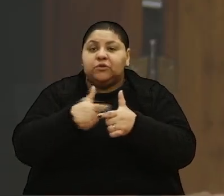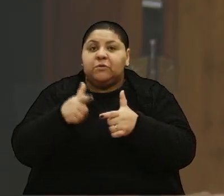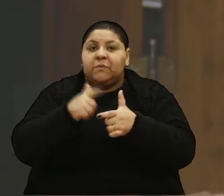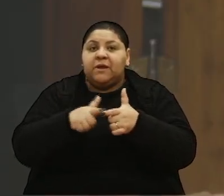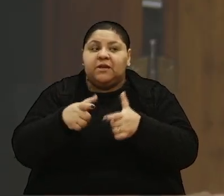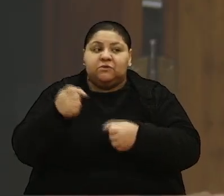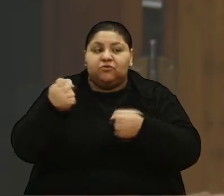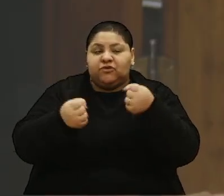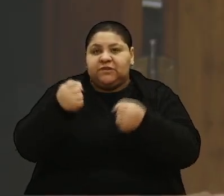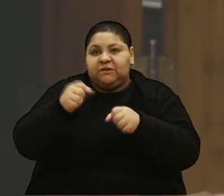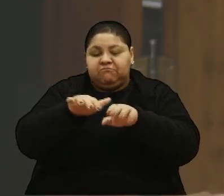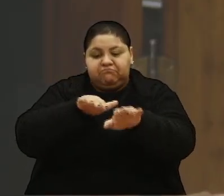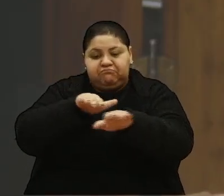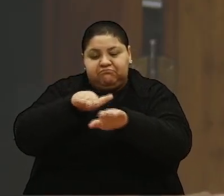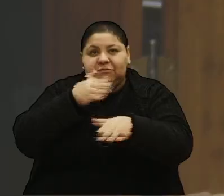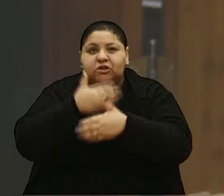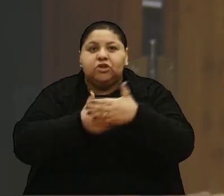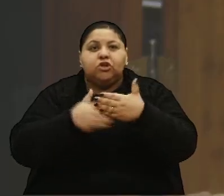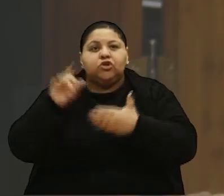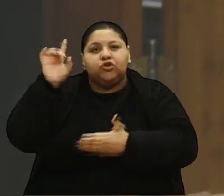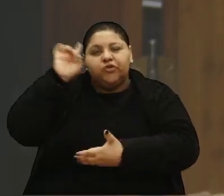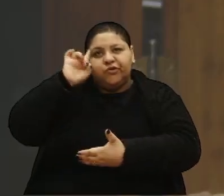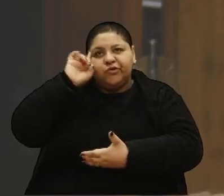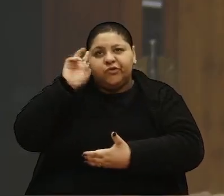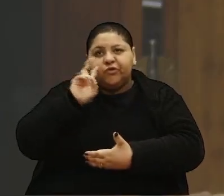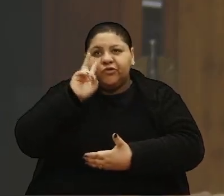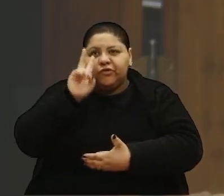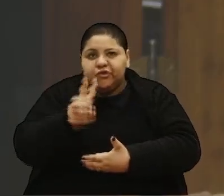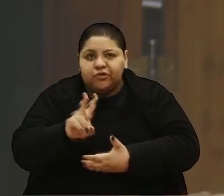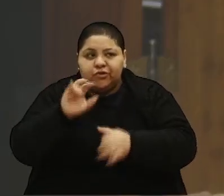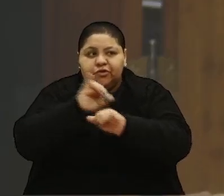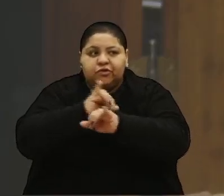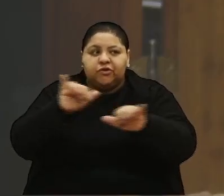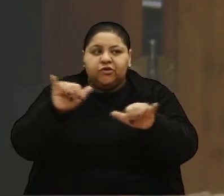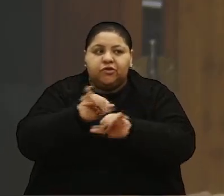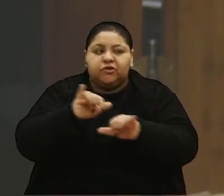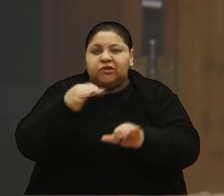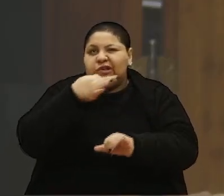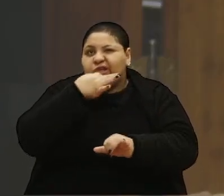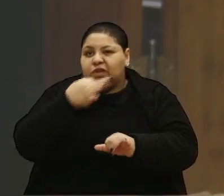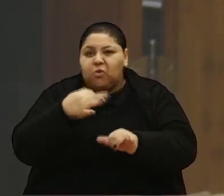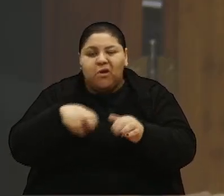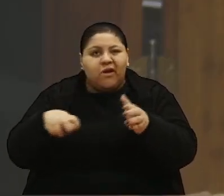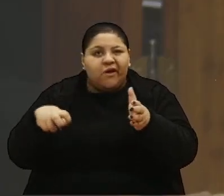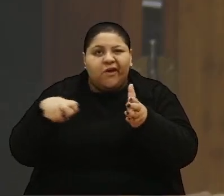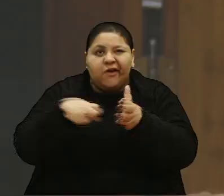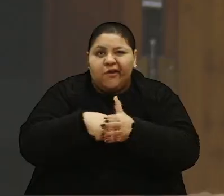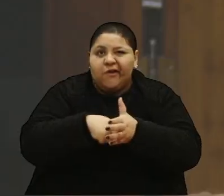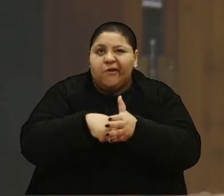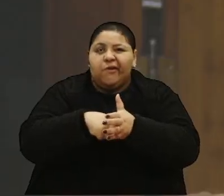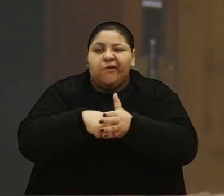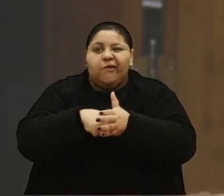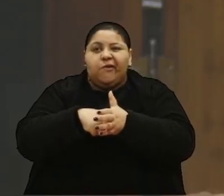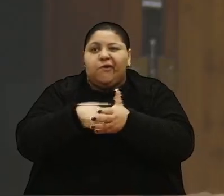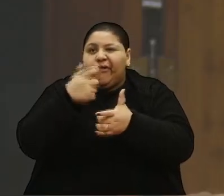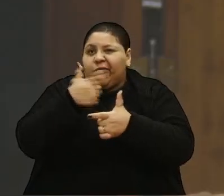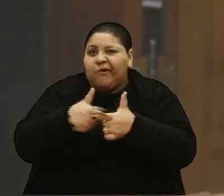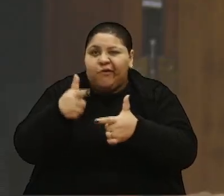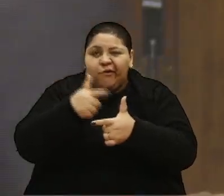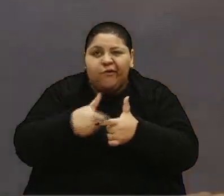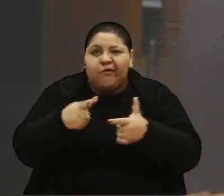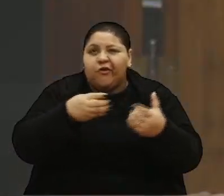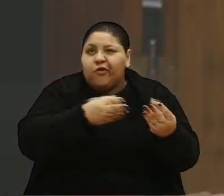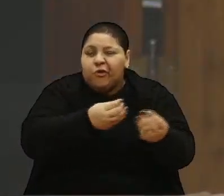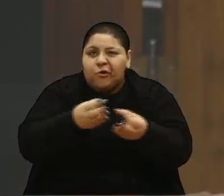trânsito, pois todos os dias vemos notícias de terríveis acidentes, tragédias, sendo